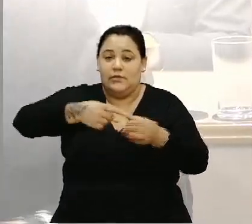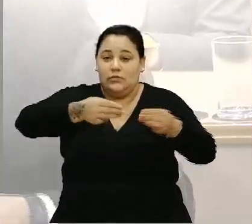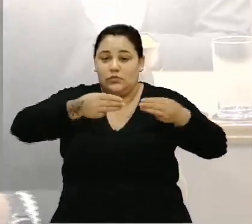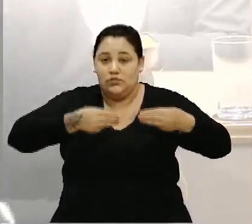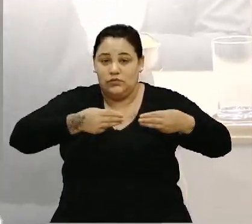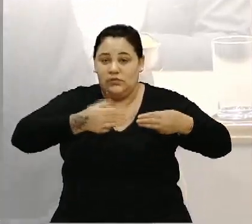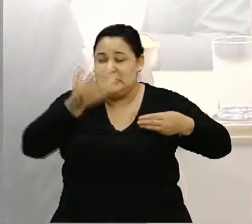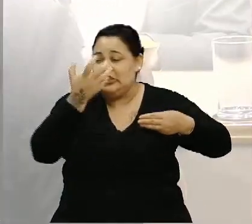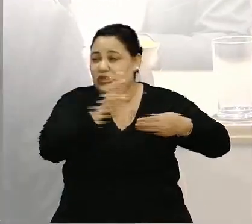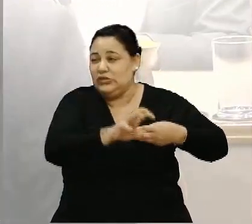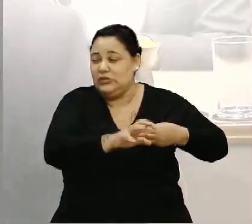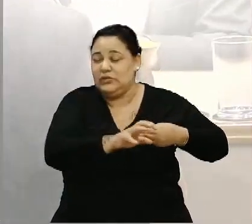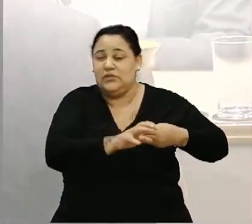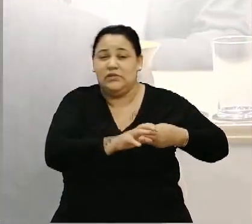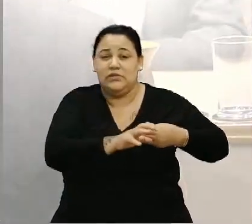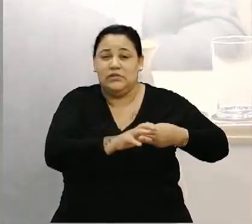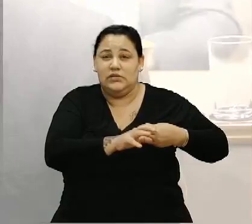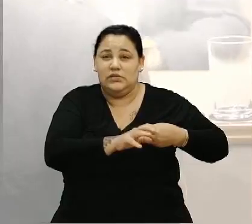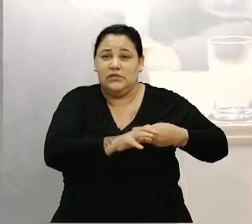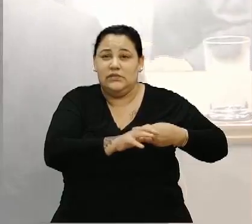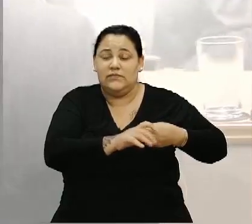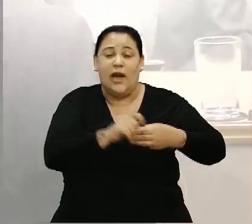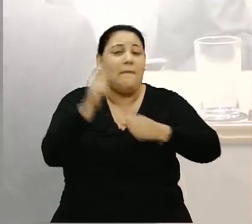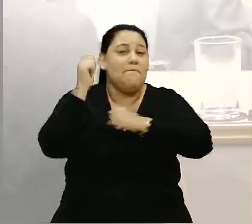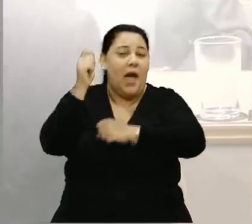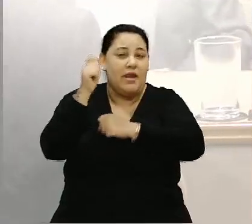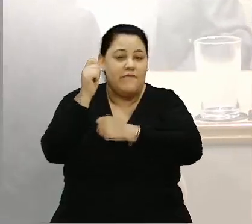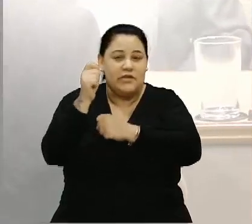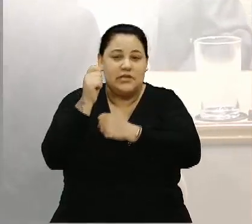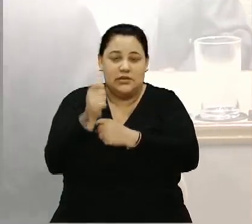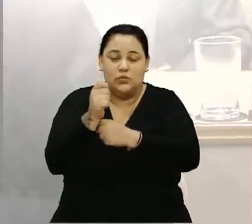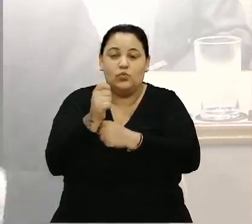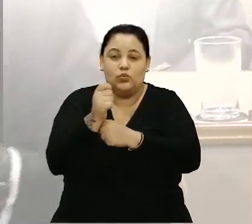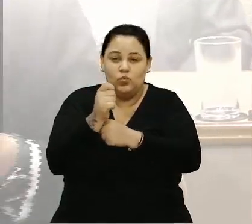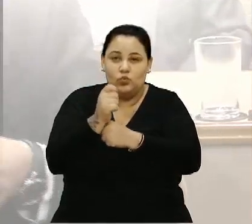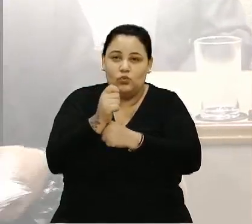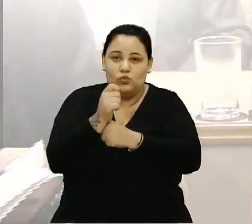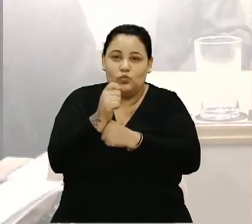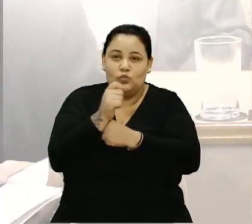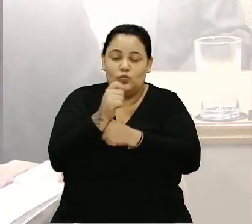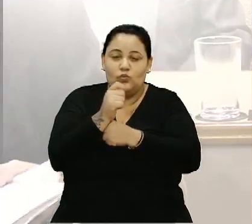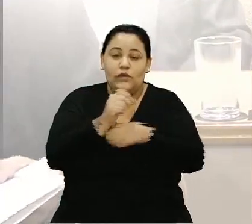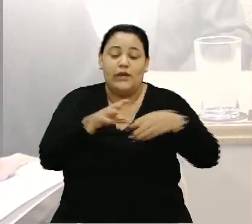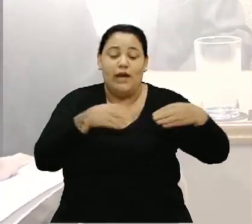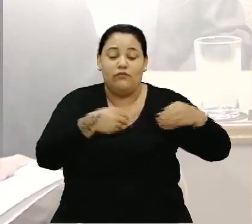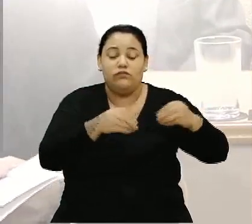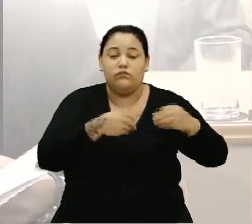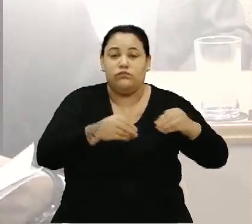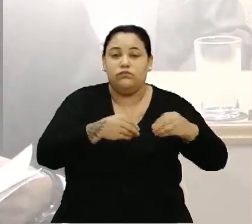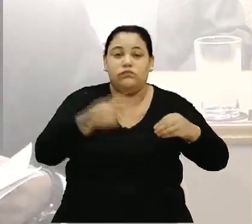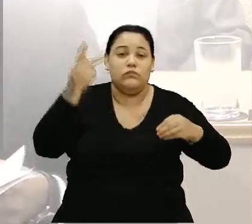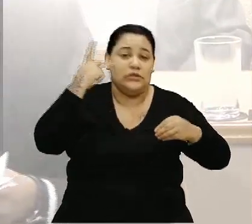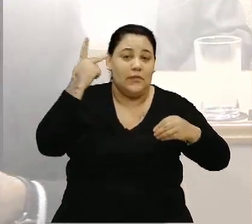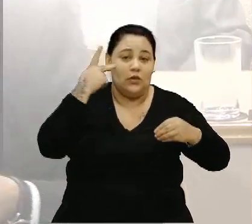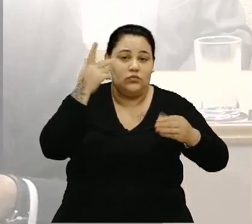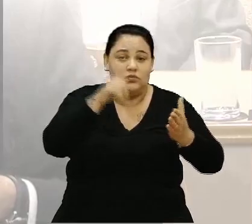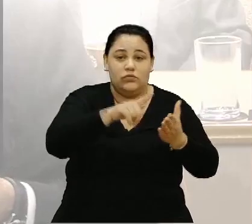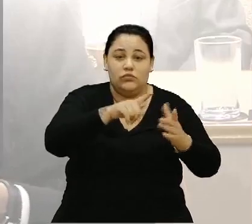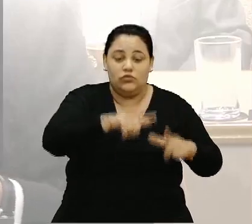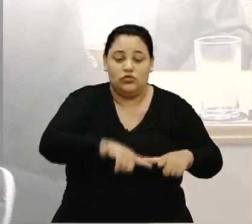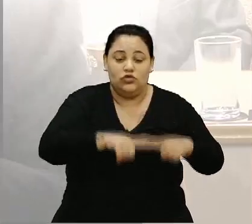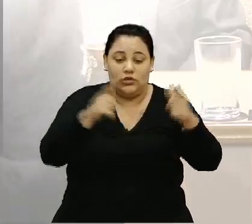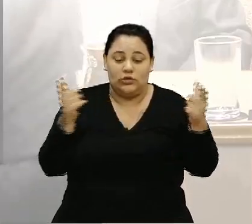de repúdio à manifestação do colunista da Folha de São Paulo. Não